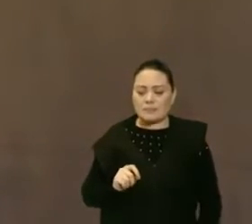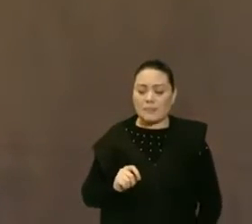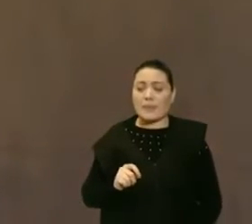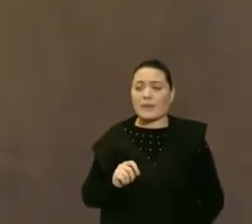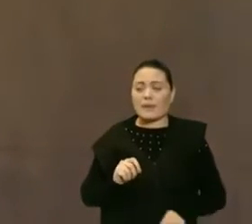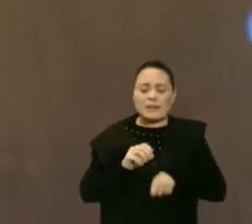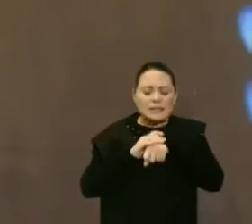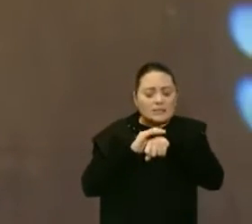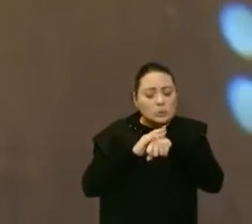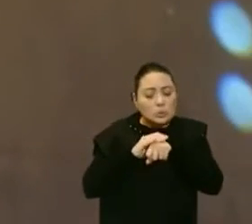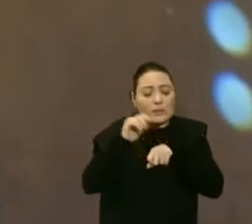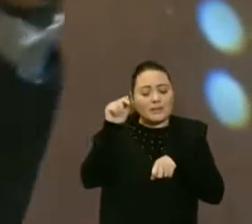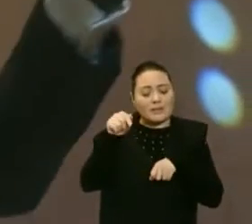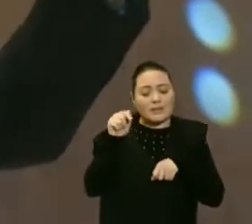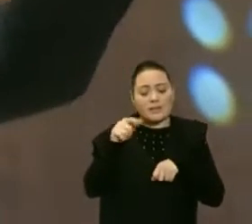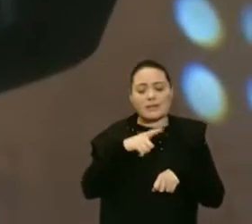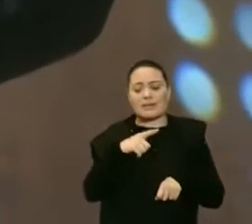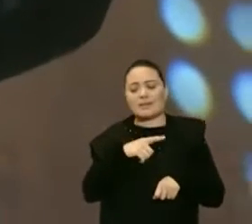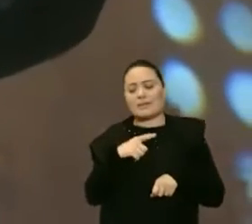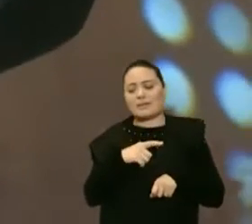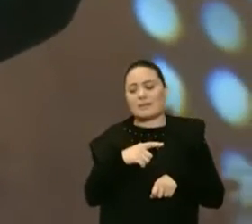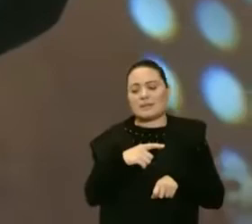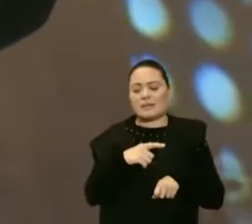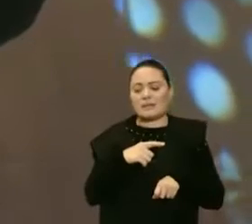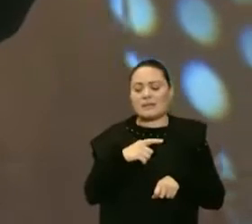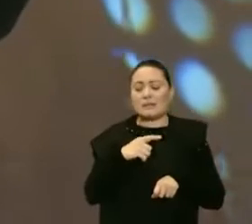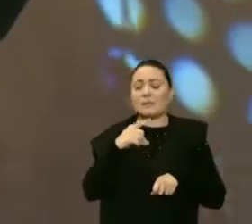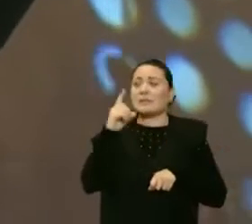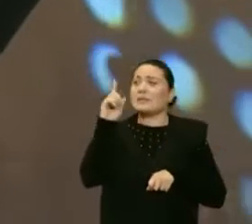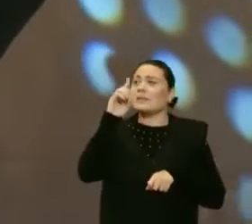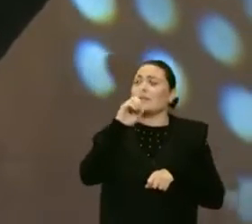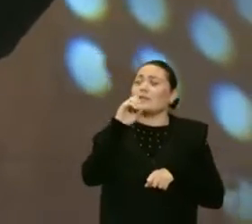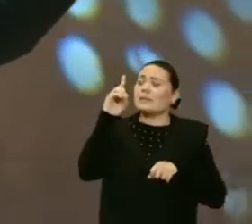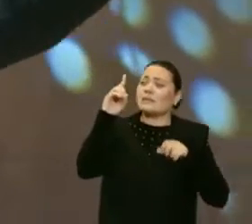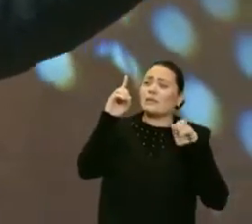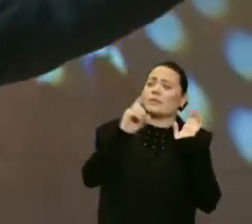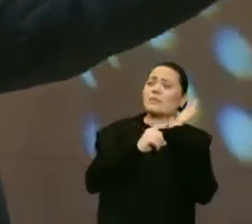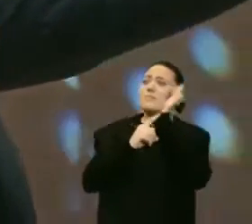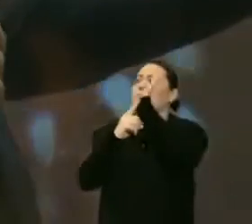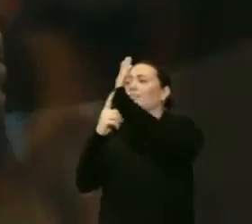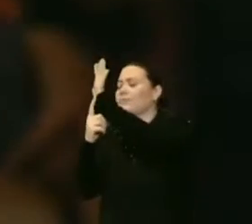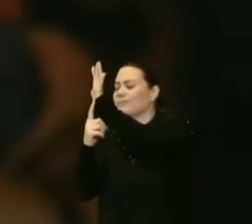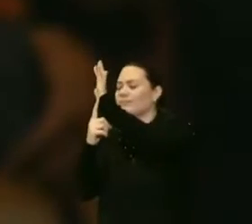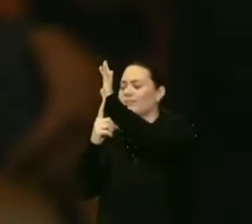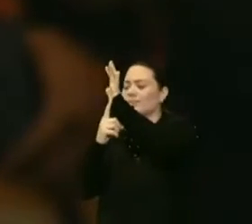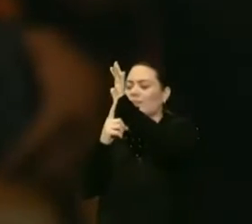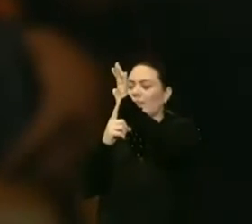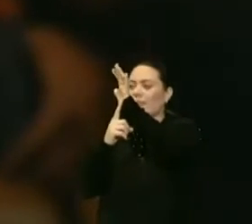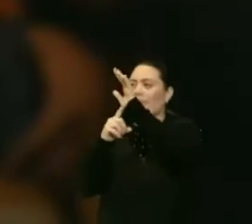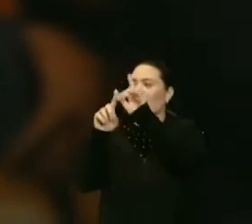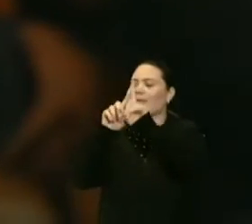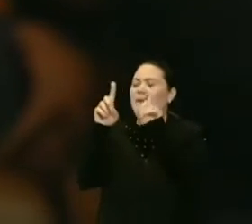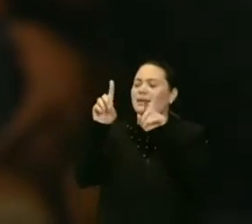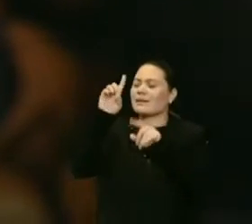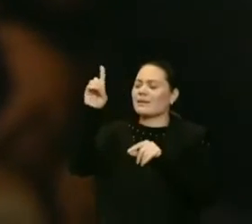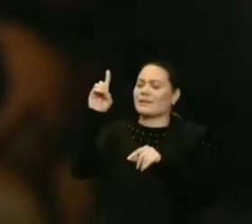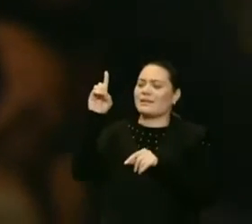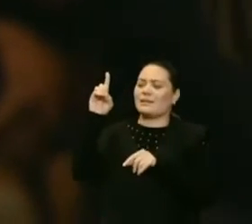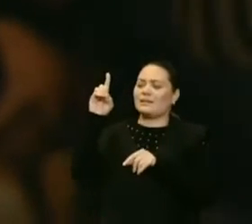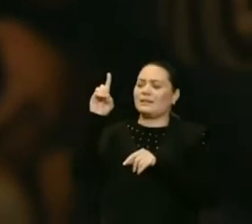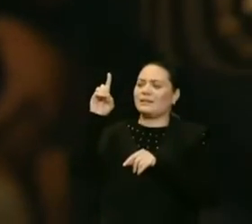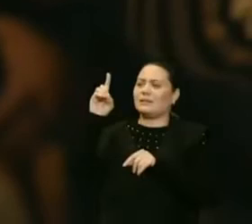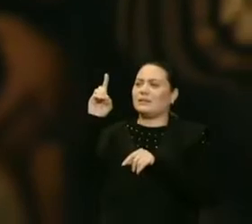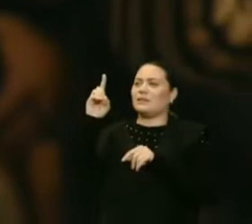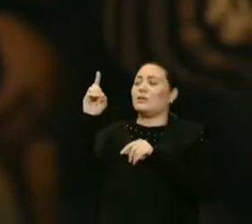as enfermidades que eles apresentam diante do Senhor, mas hoje eu queria pedir: sinaliza o